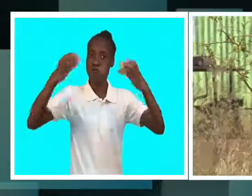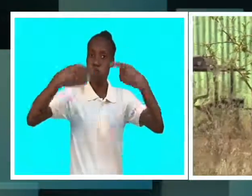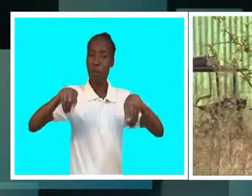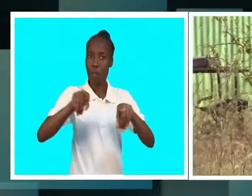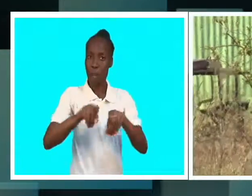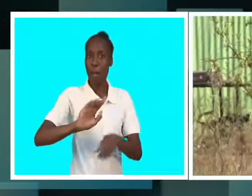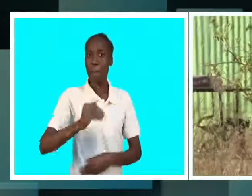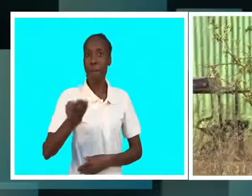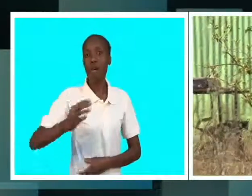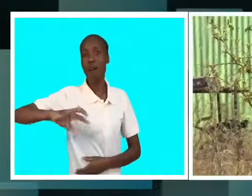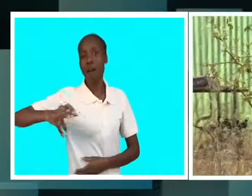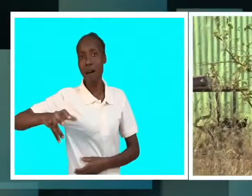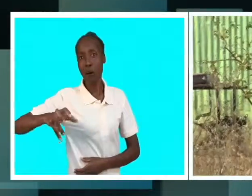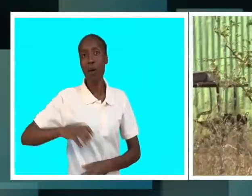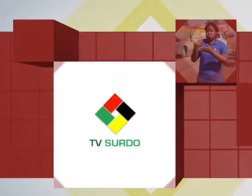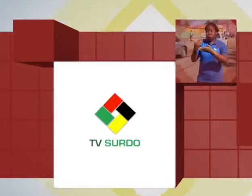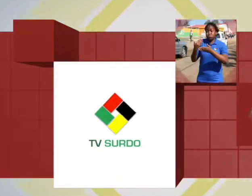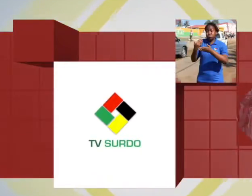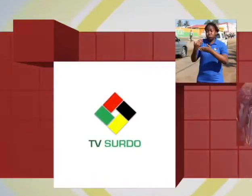abastecimento de água.